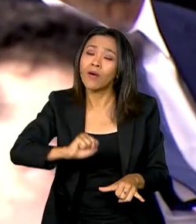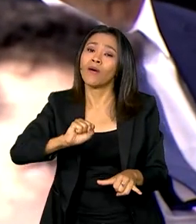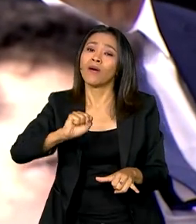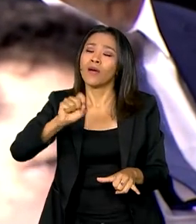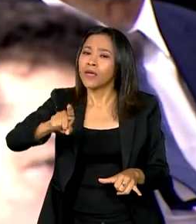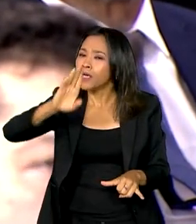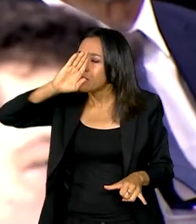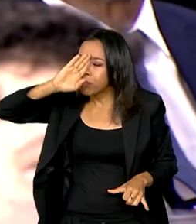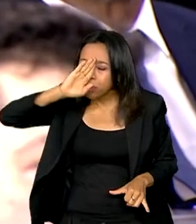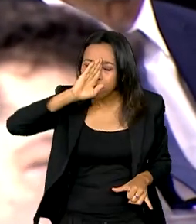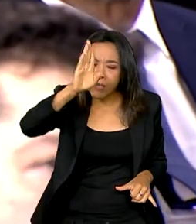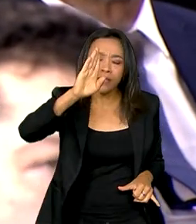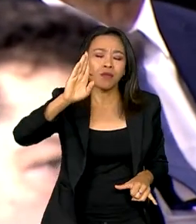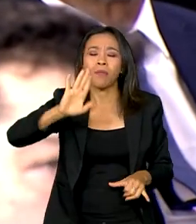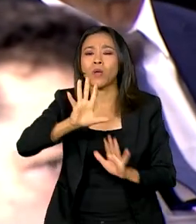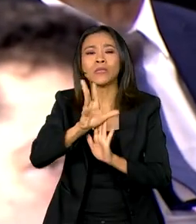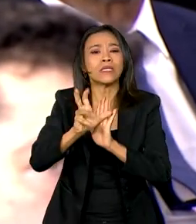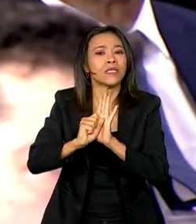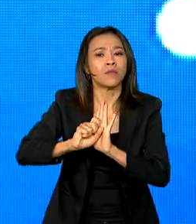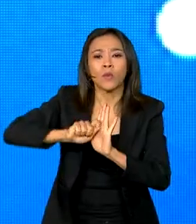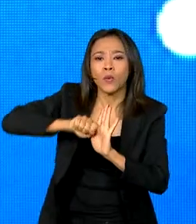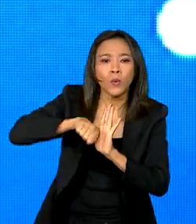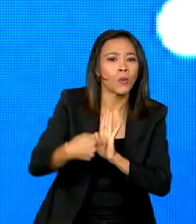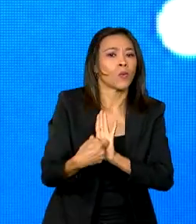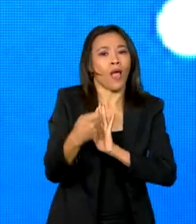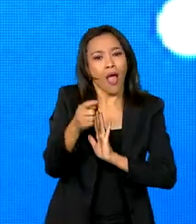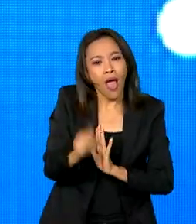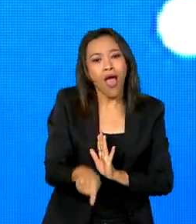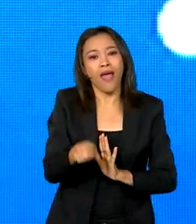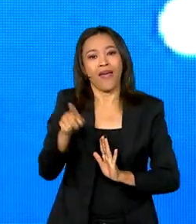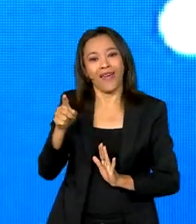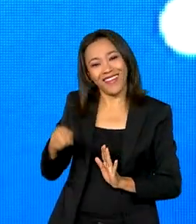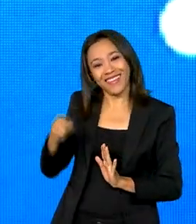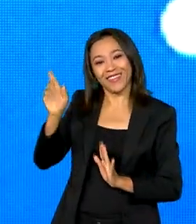dos mais potentes, sem dúvida nenhuma, é o nosso querido Zé Gotinha.